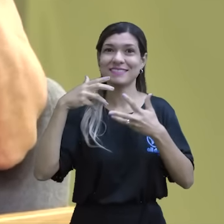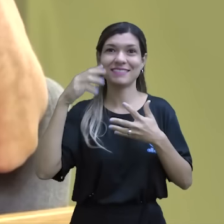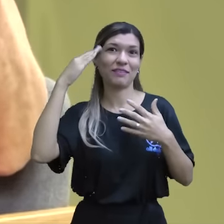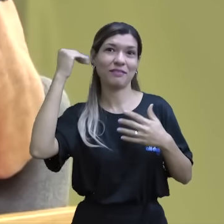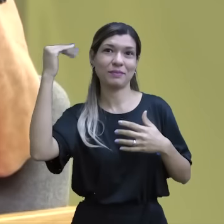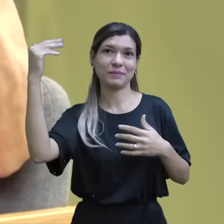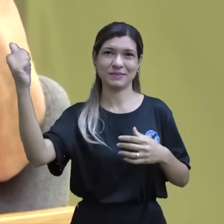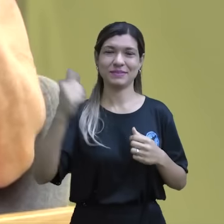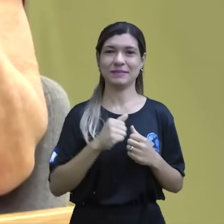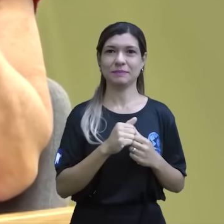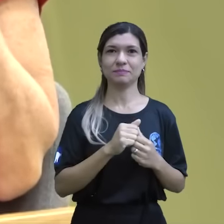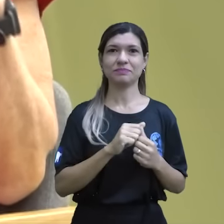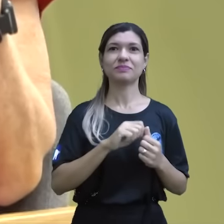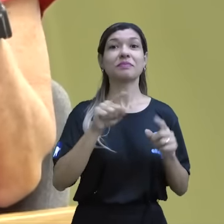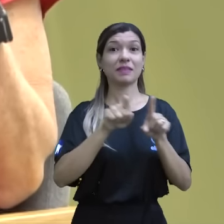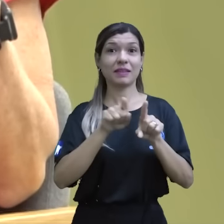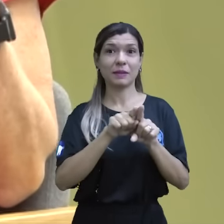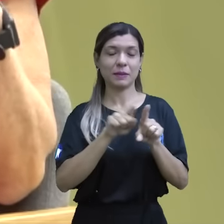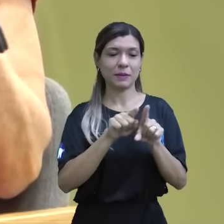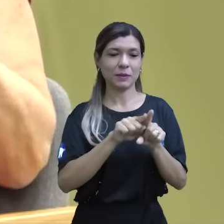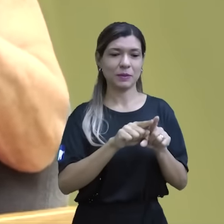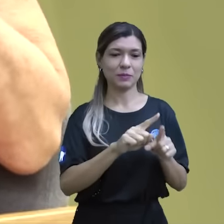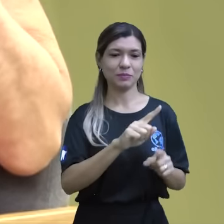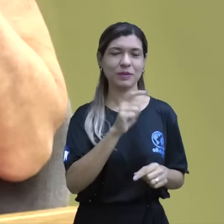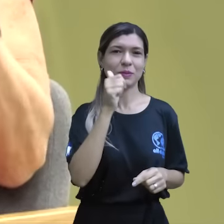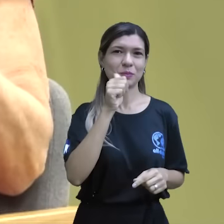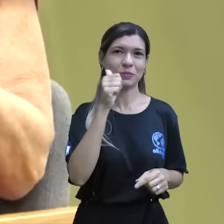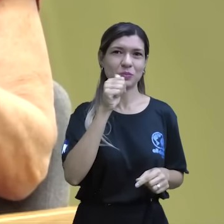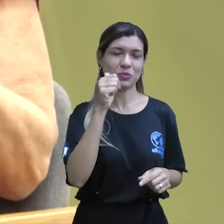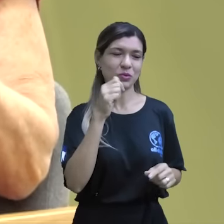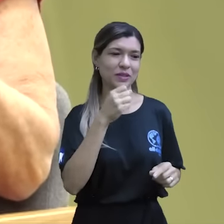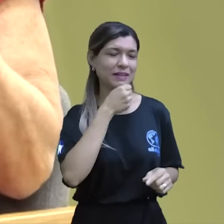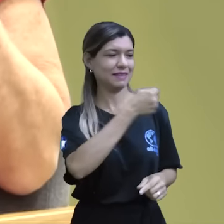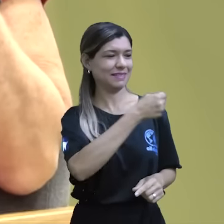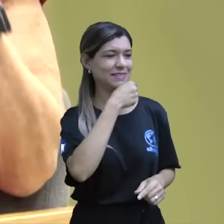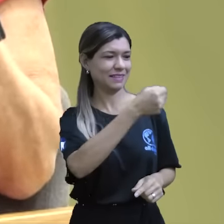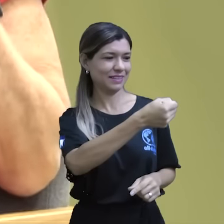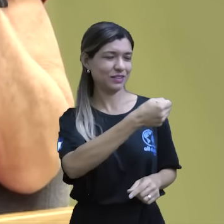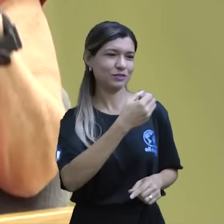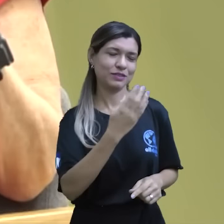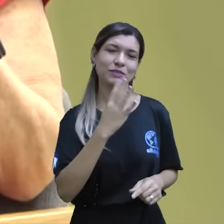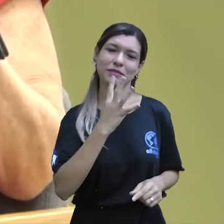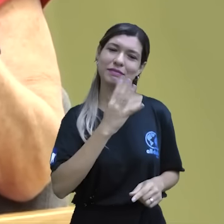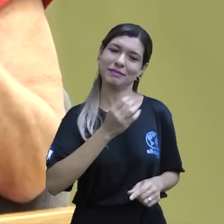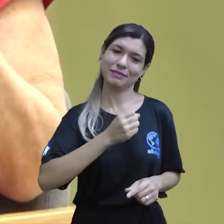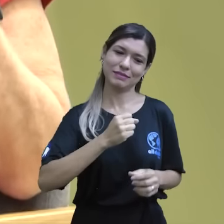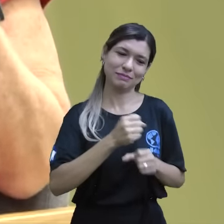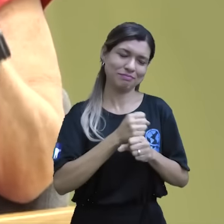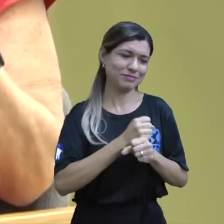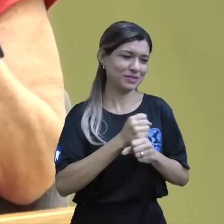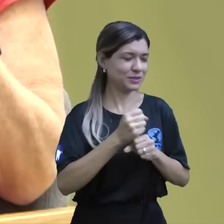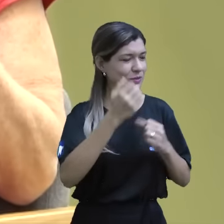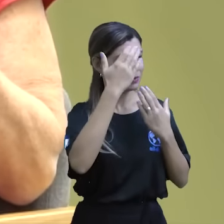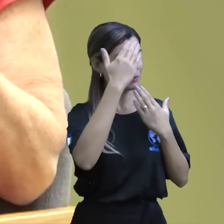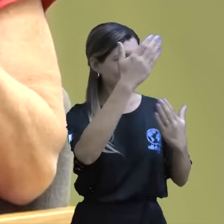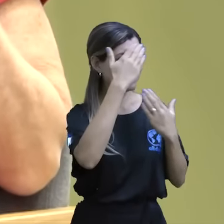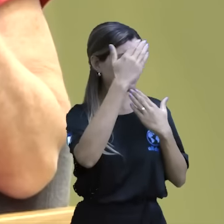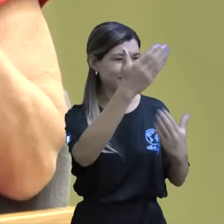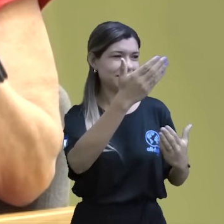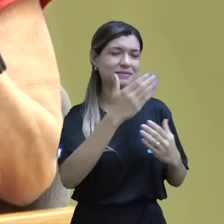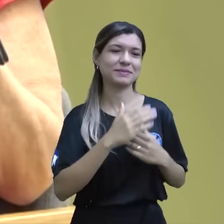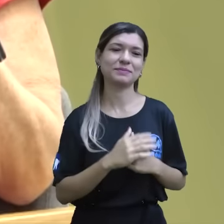mesmo, porque eu acho que isso estimula, inclusive, os jovens. Eu conheci a obra de Lima Barreto, o Policarpo,